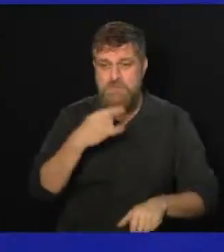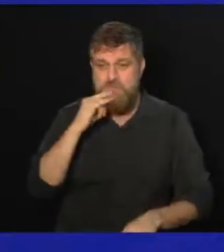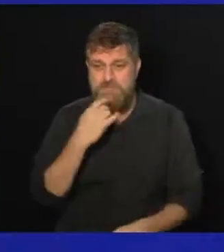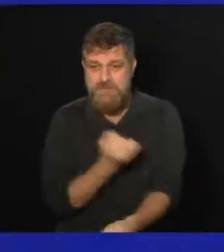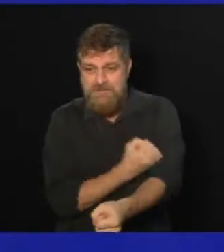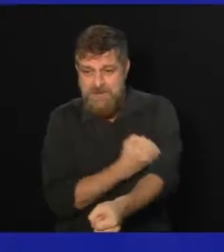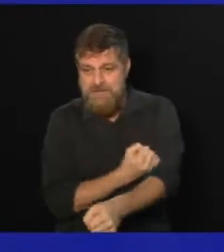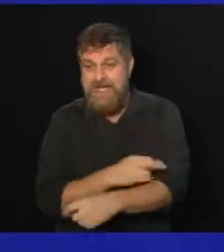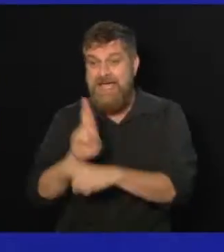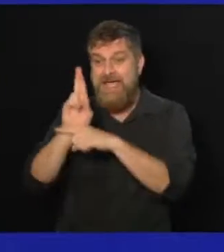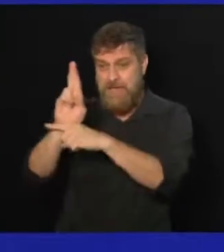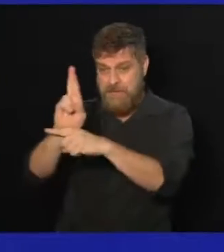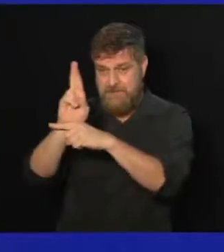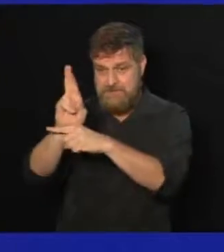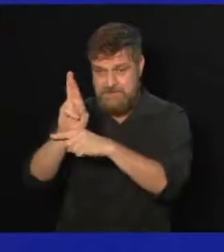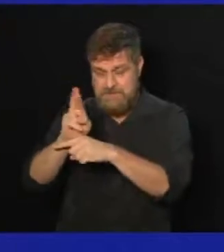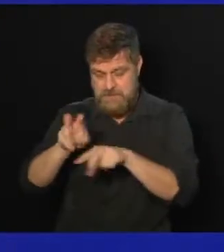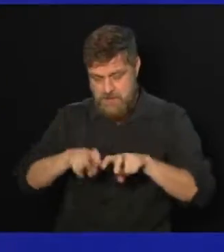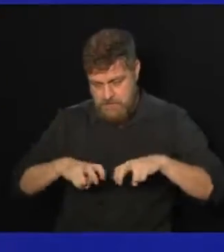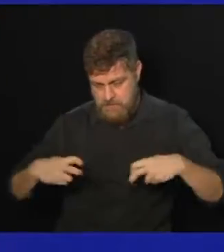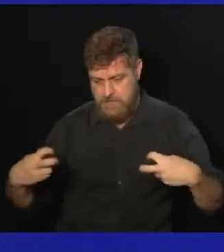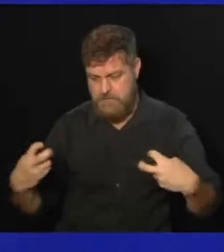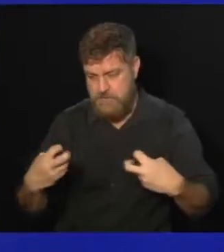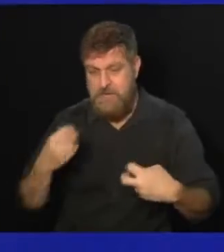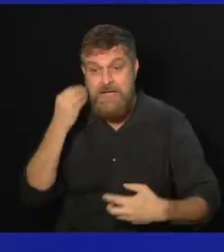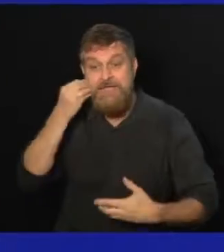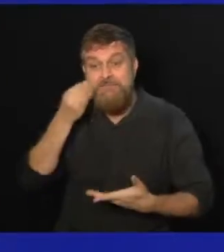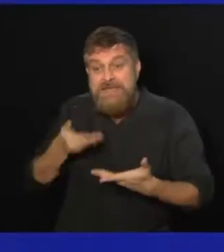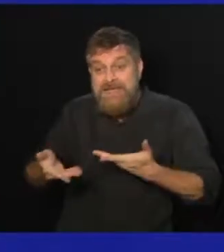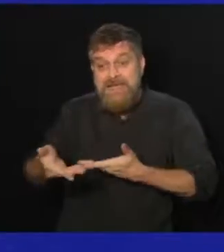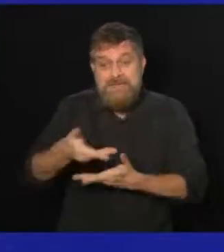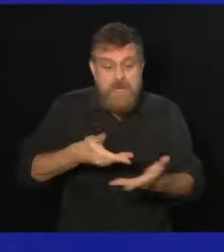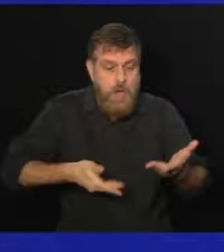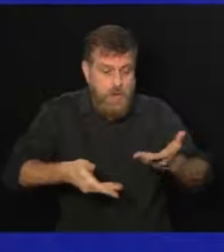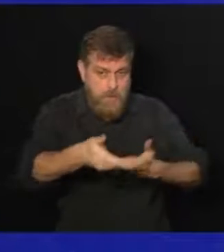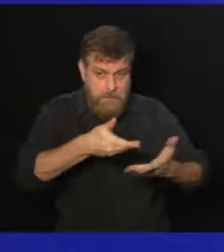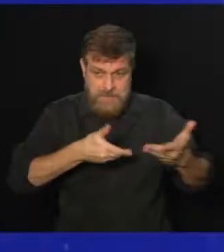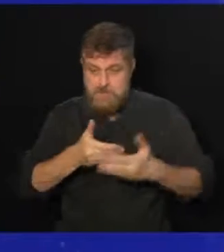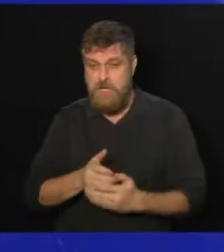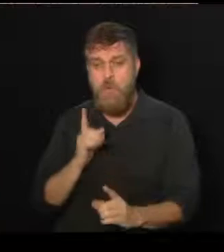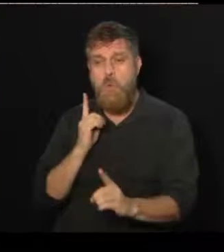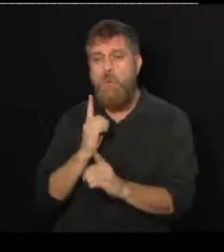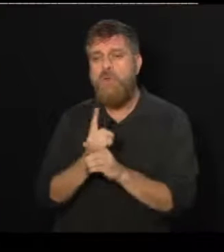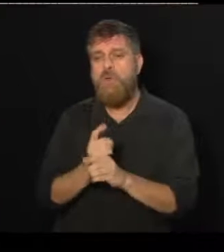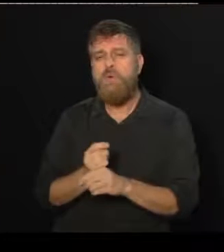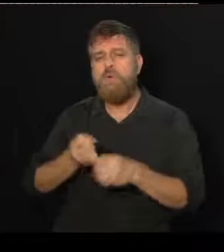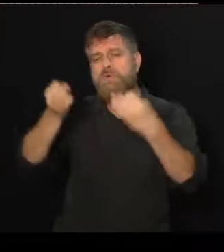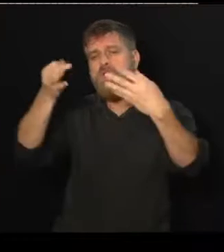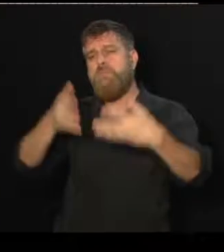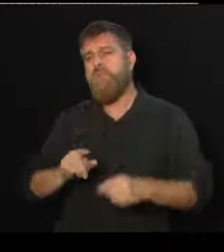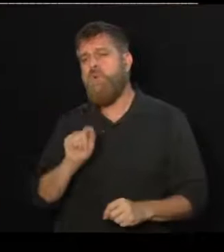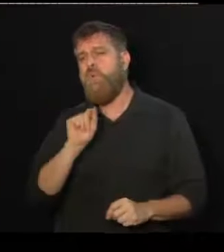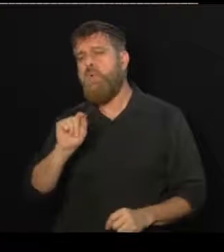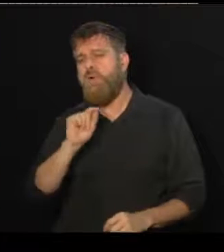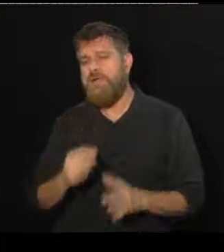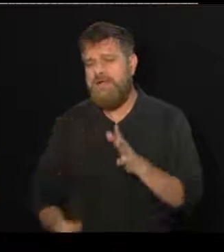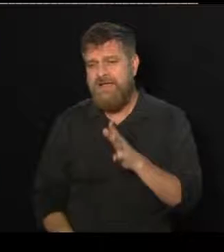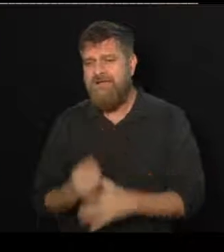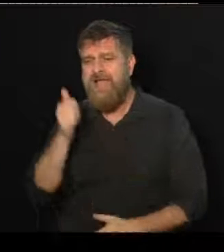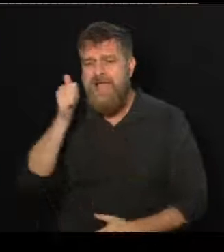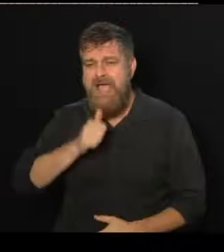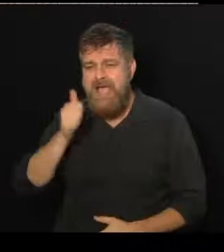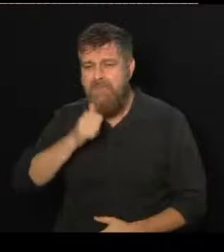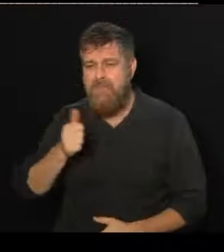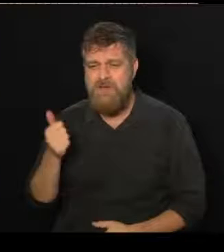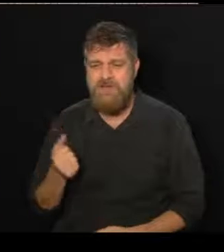dos Alcoólicos Anônimos para compartilhar experiências. O encontro explicou como é o alcoolismo feminino